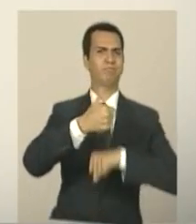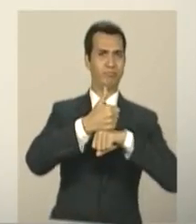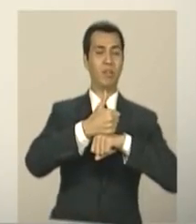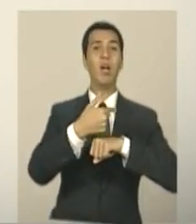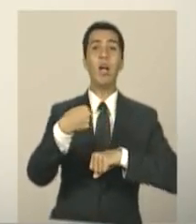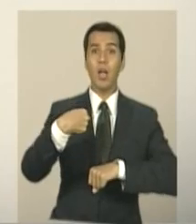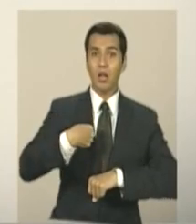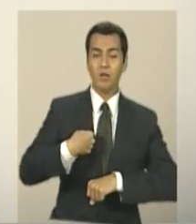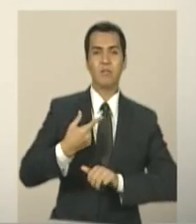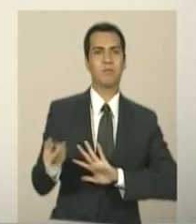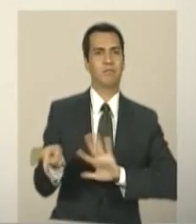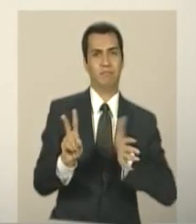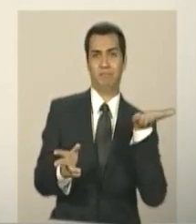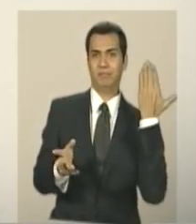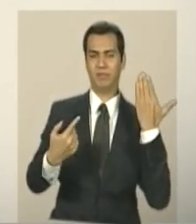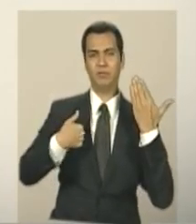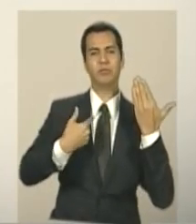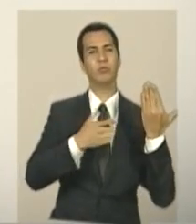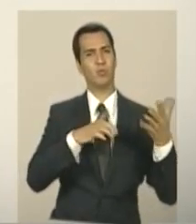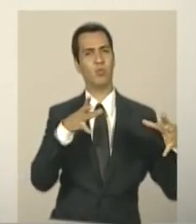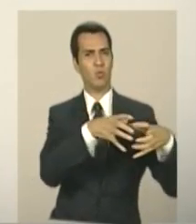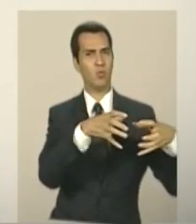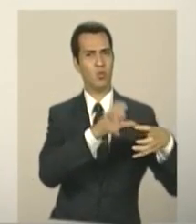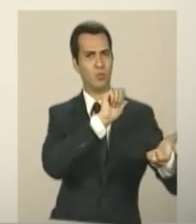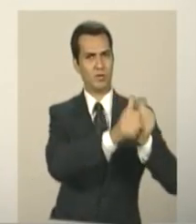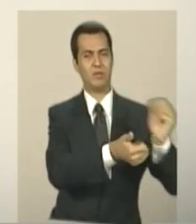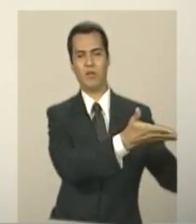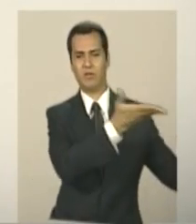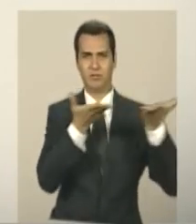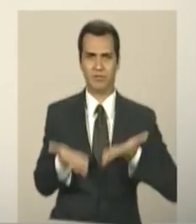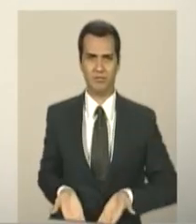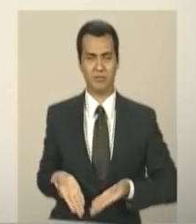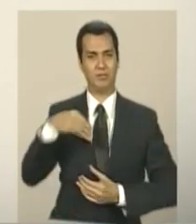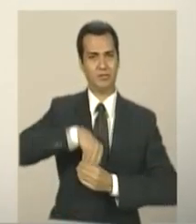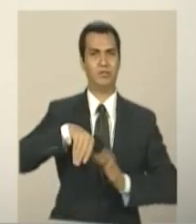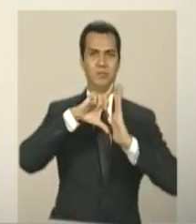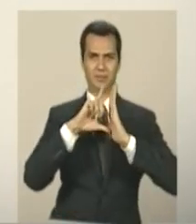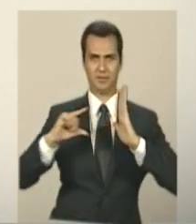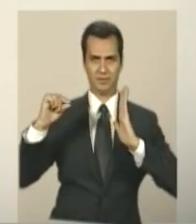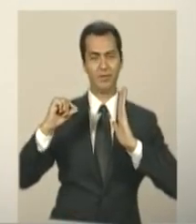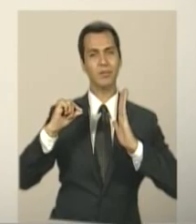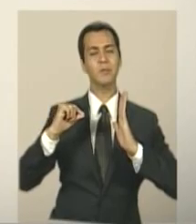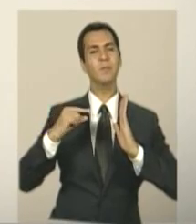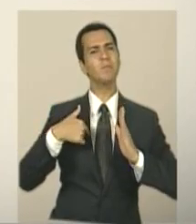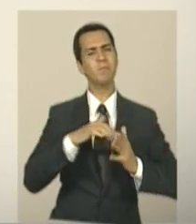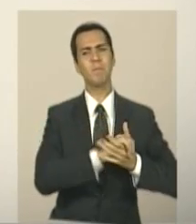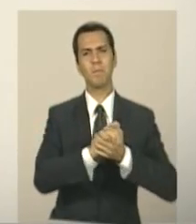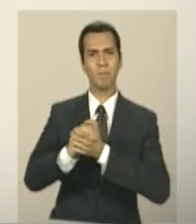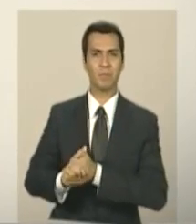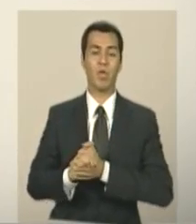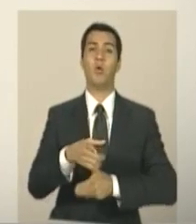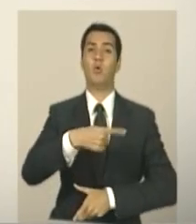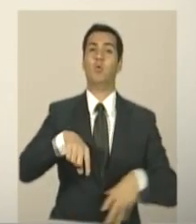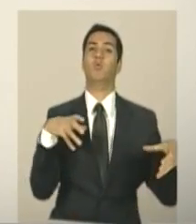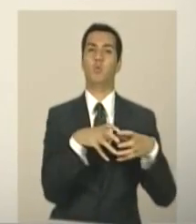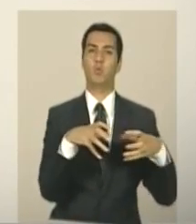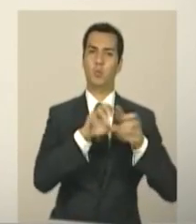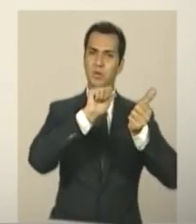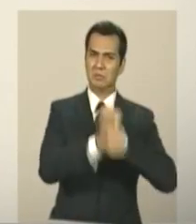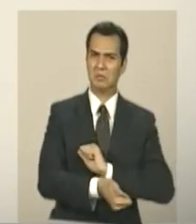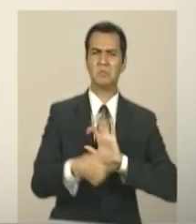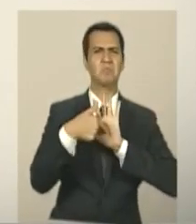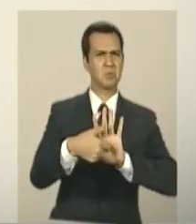delegação brasileira no Palácio do Planalto na semana passada esses atletas Luciano mostraram determinação para